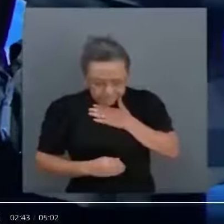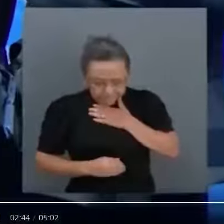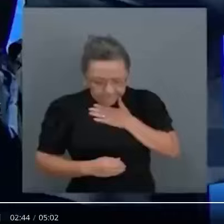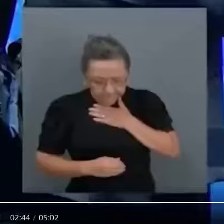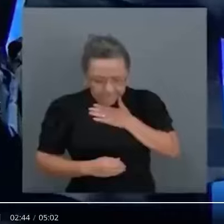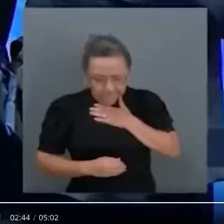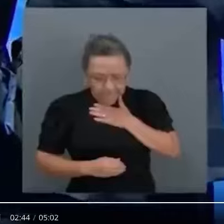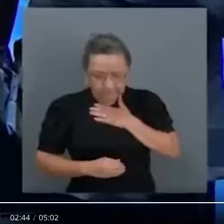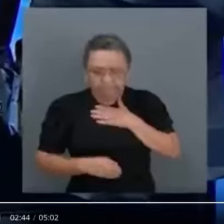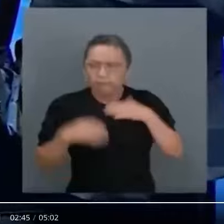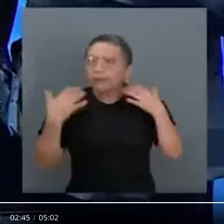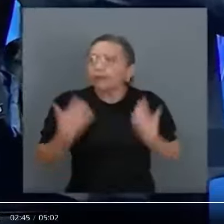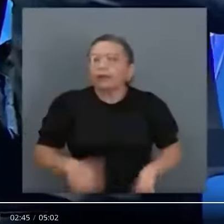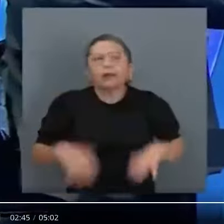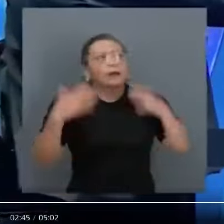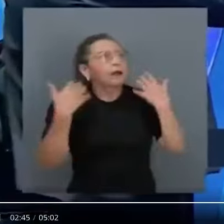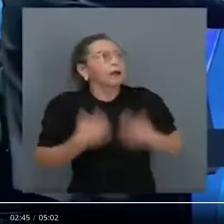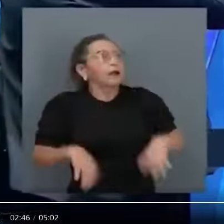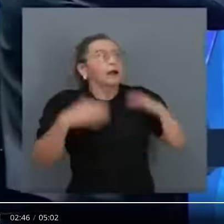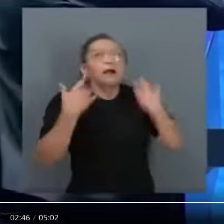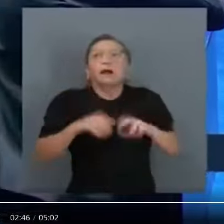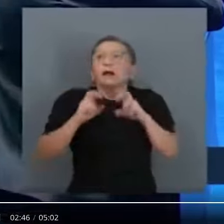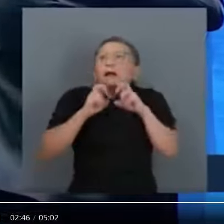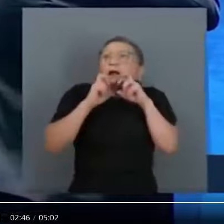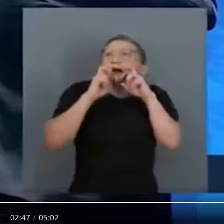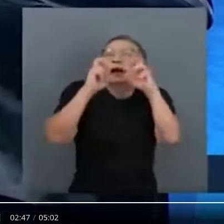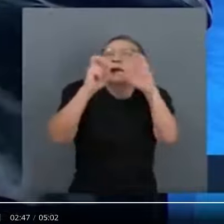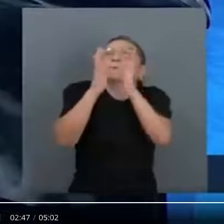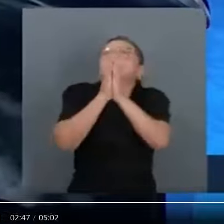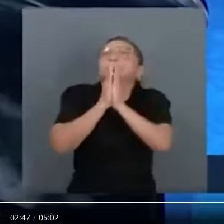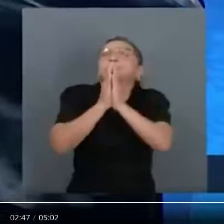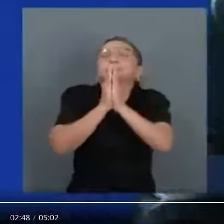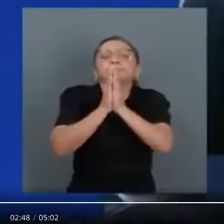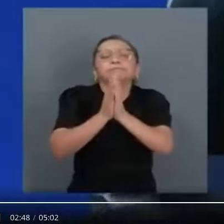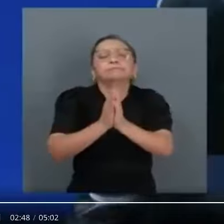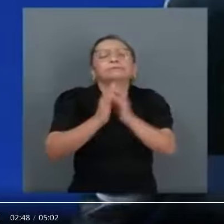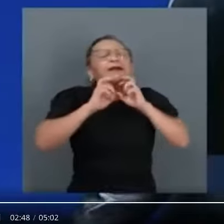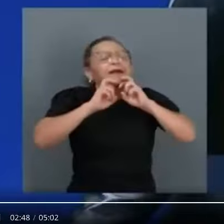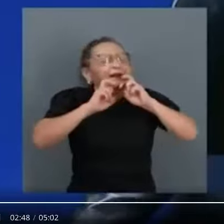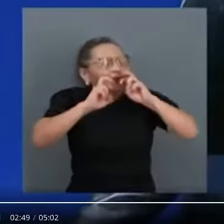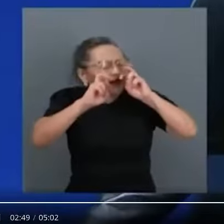desesperada. Por misericórdia. Não!